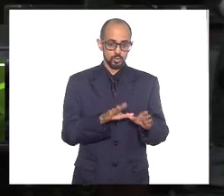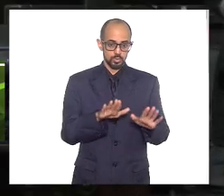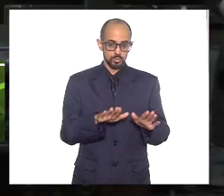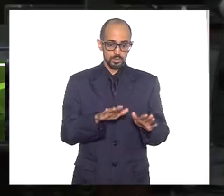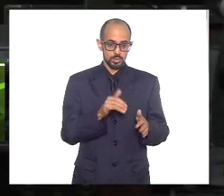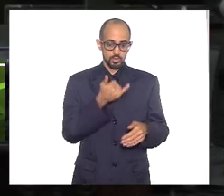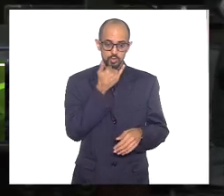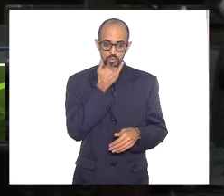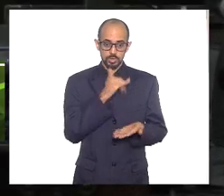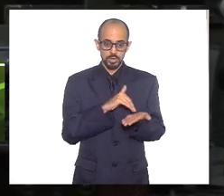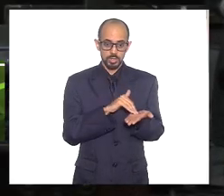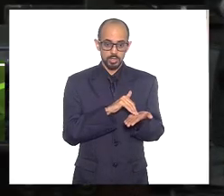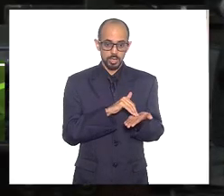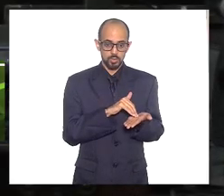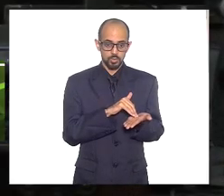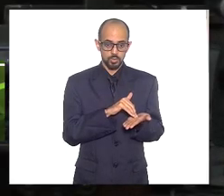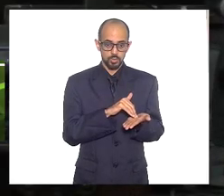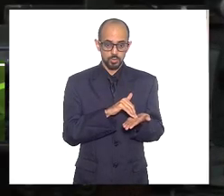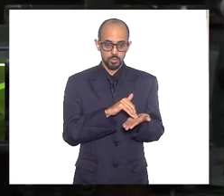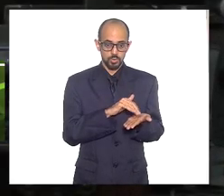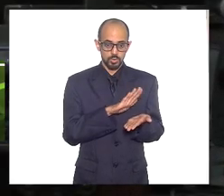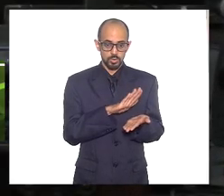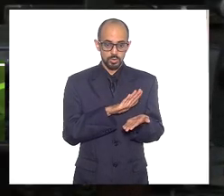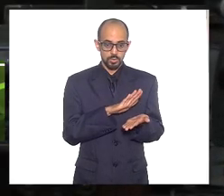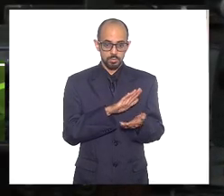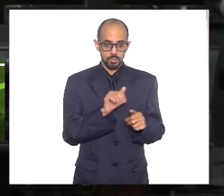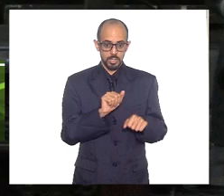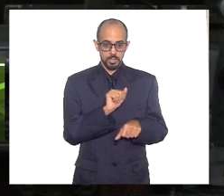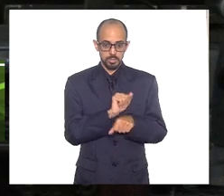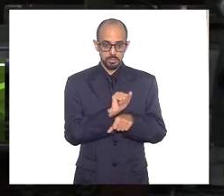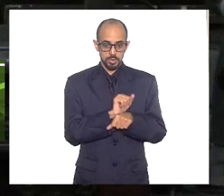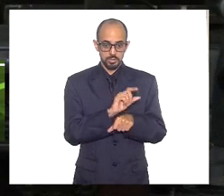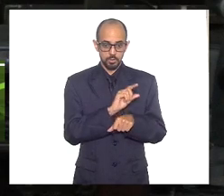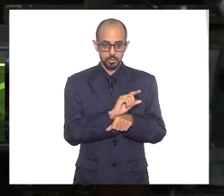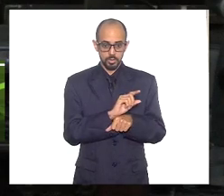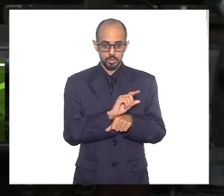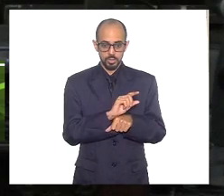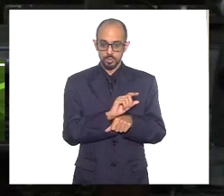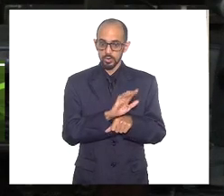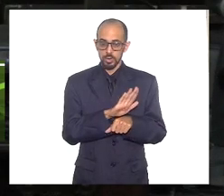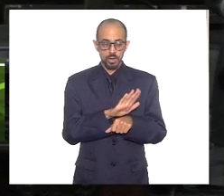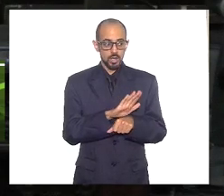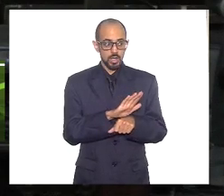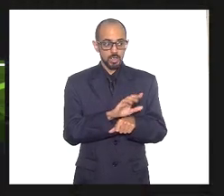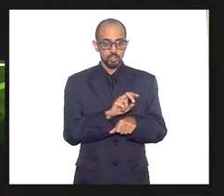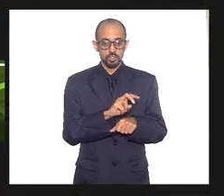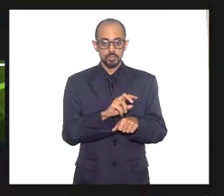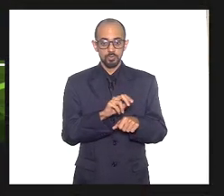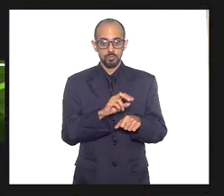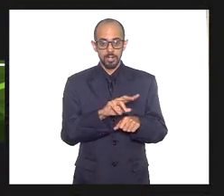com isso. Sim. Que o senhor possa concluir, por favor, que nós temos uma reunião seguida aqui.